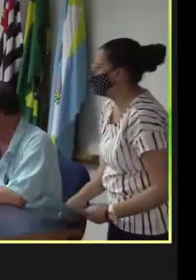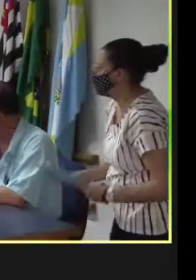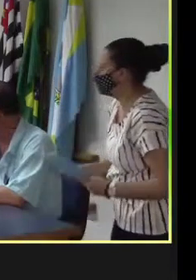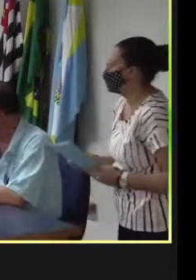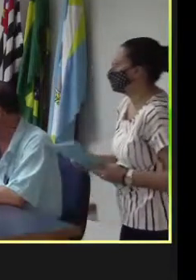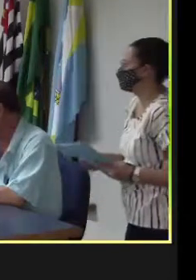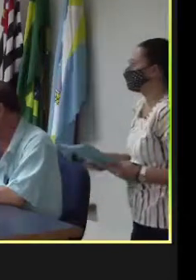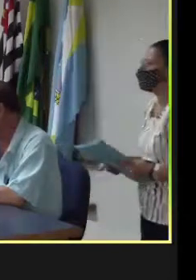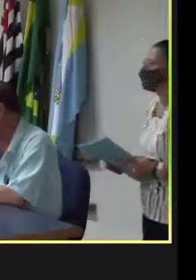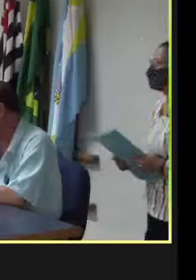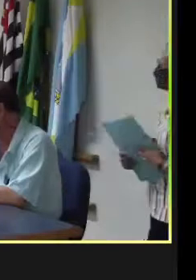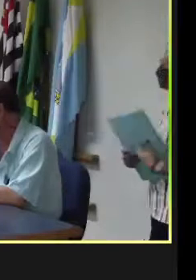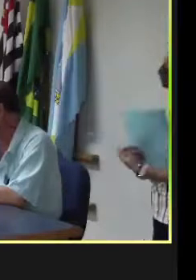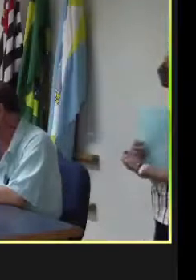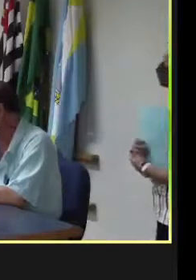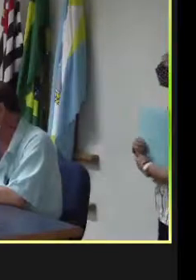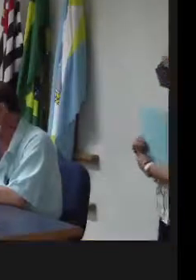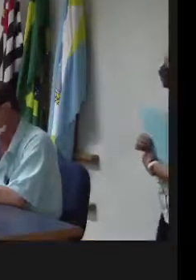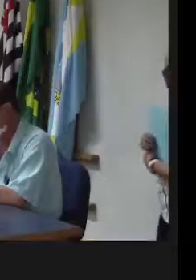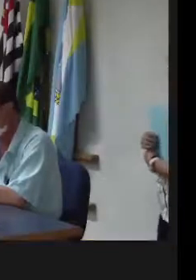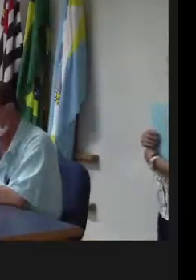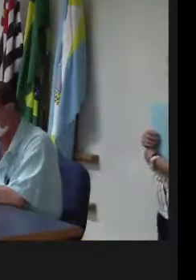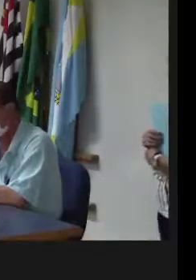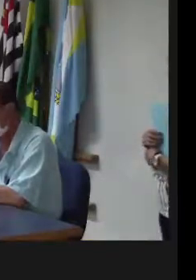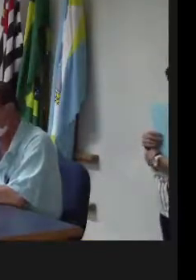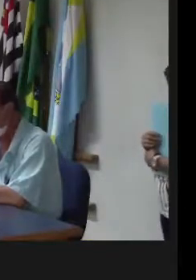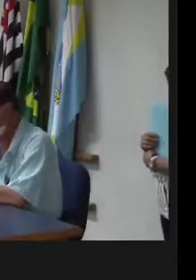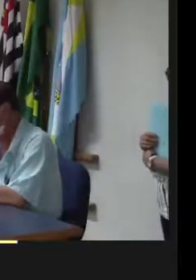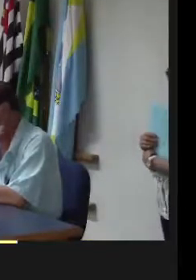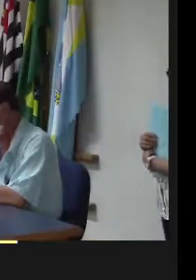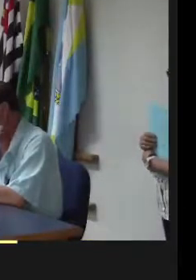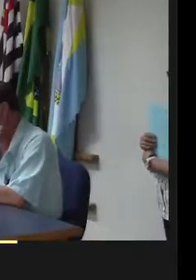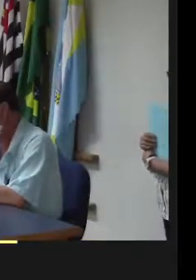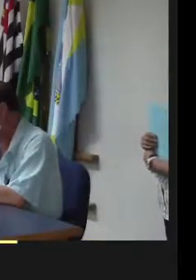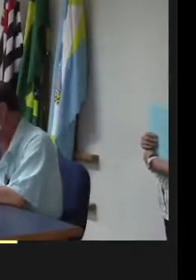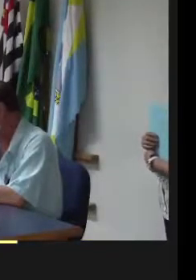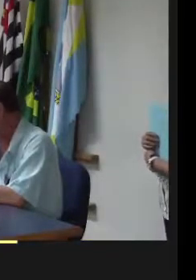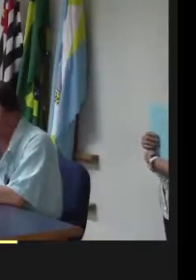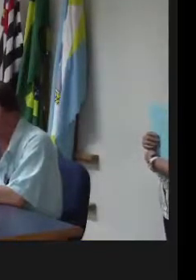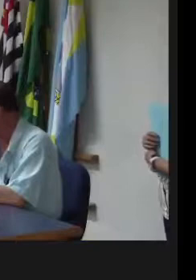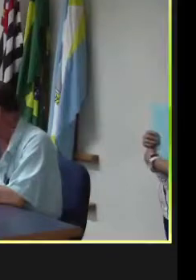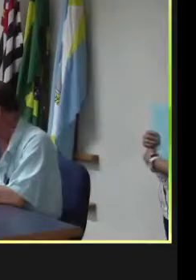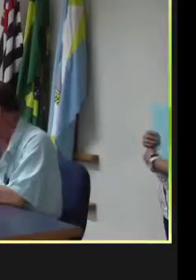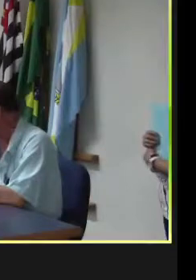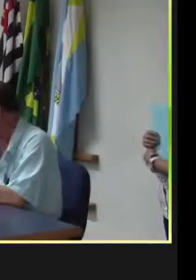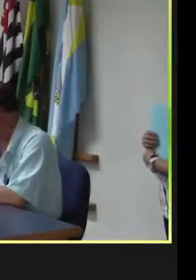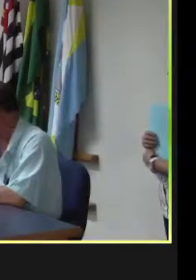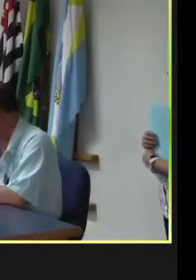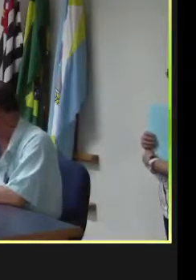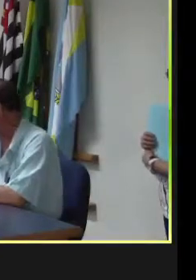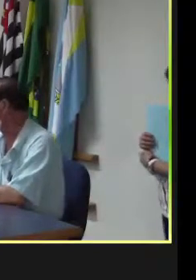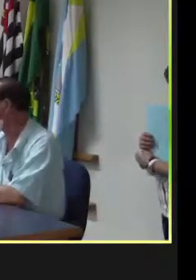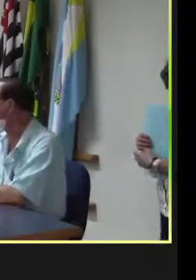navega tem a palavra Pedro Henrique também quero falar Thaís então navega primeiro tá?